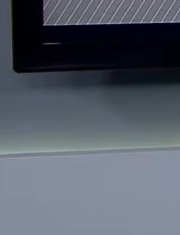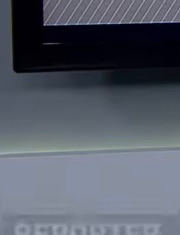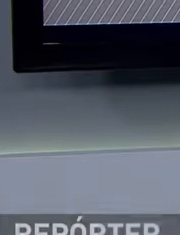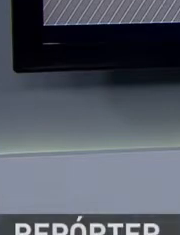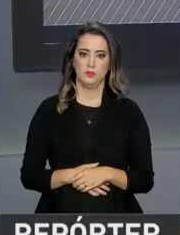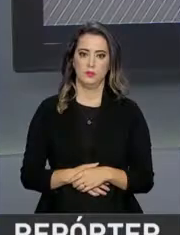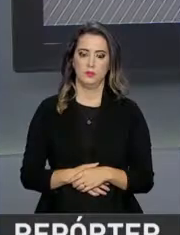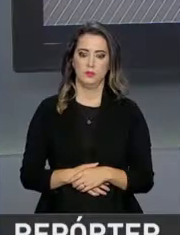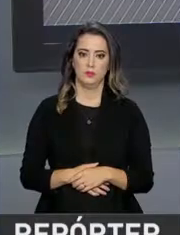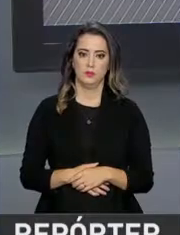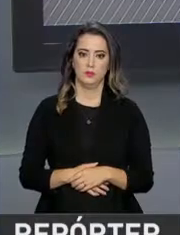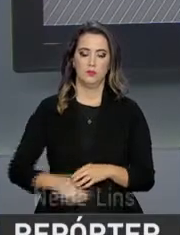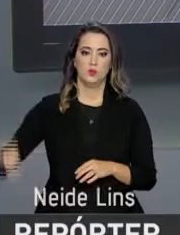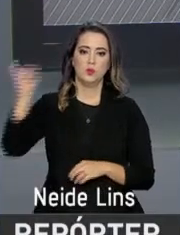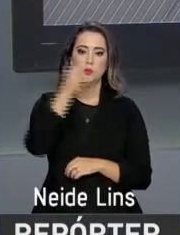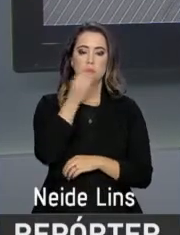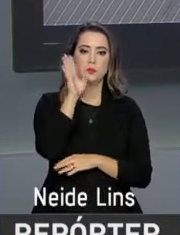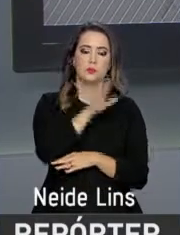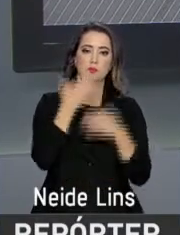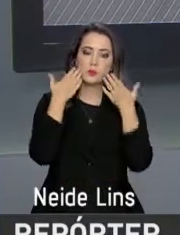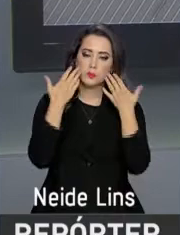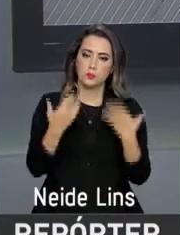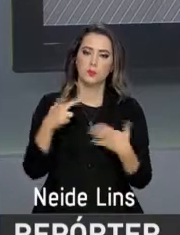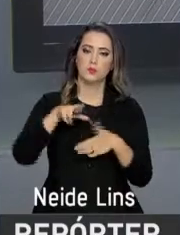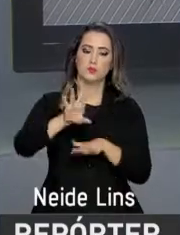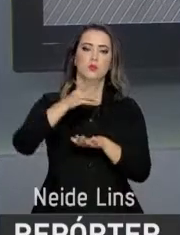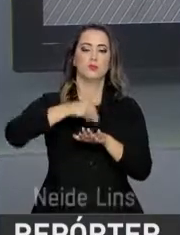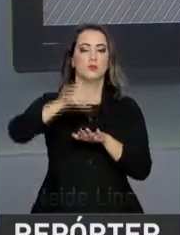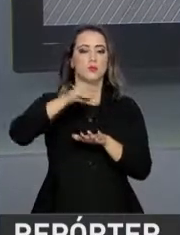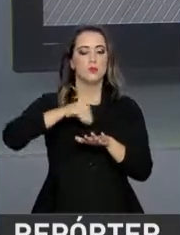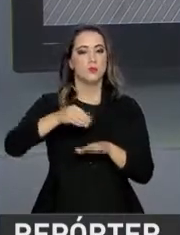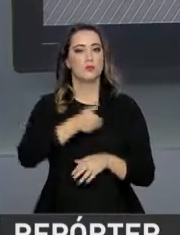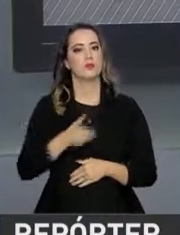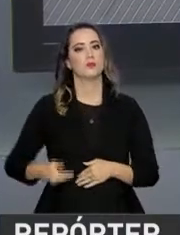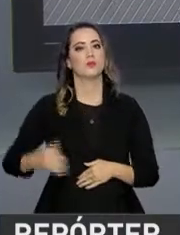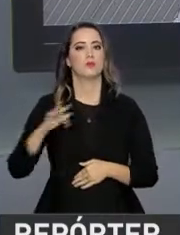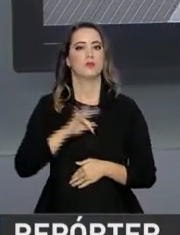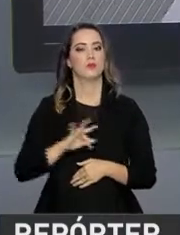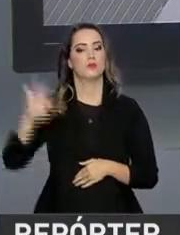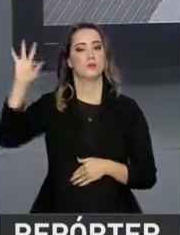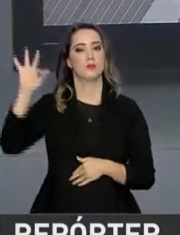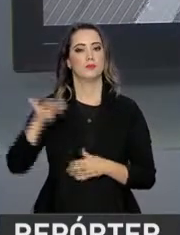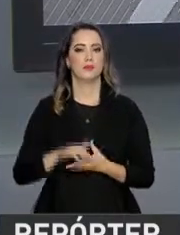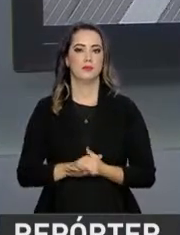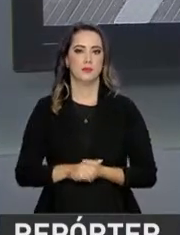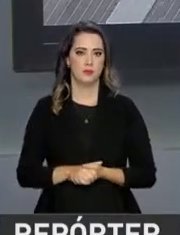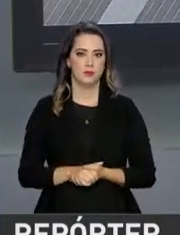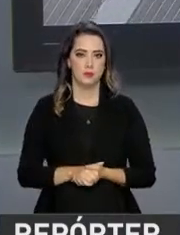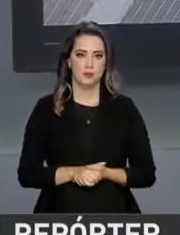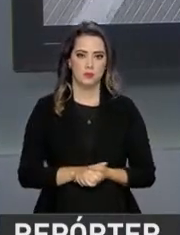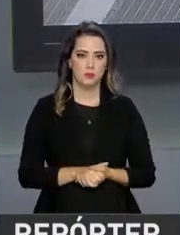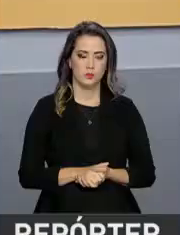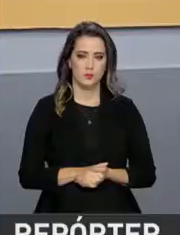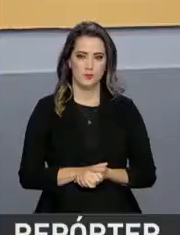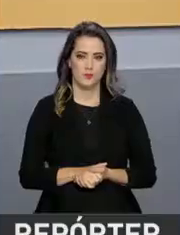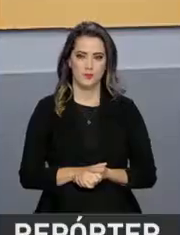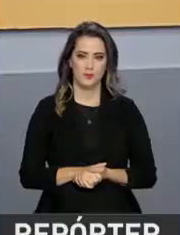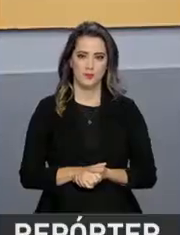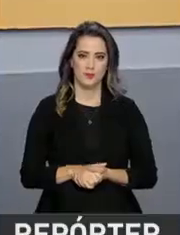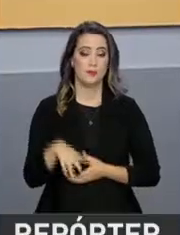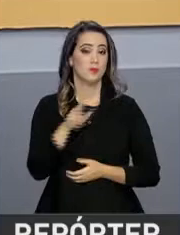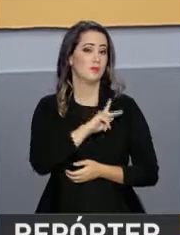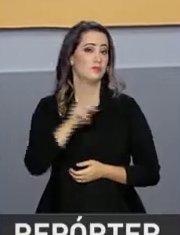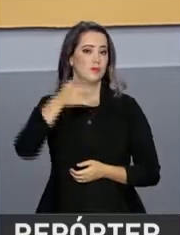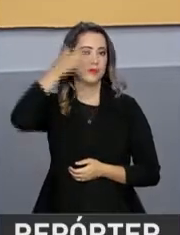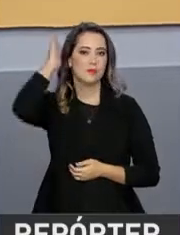olá boa tarde confira agora as notícias do governo federal em mais uma edição do repórter nbr o